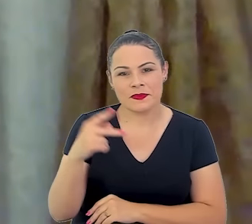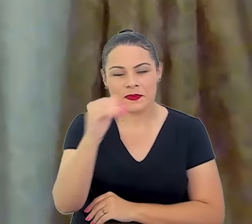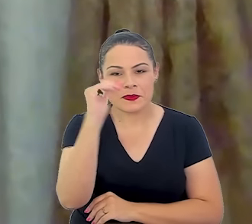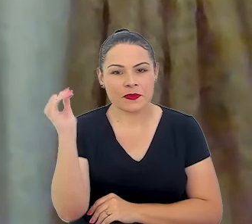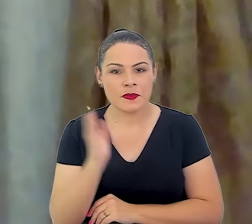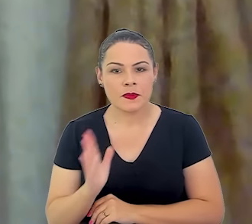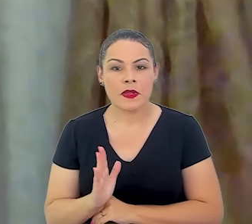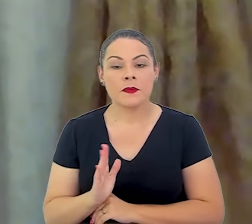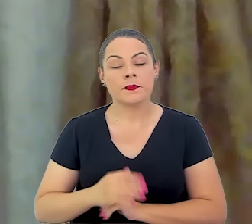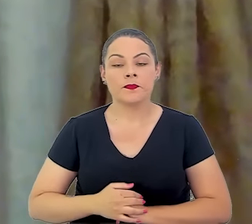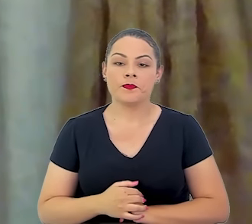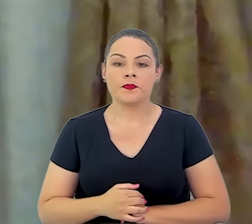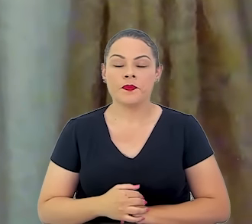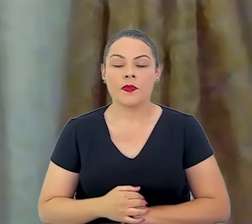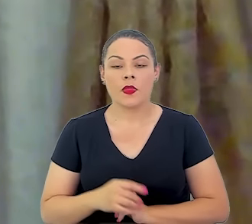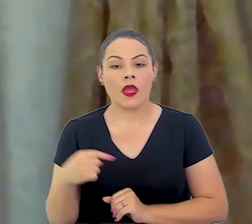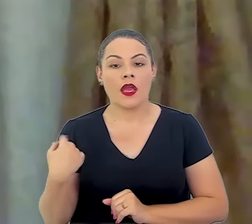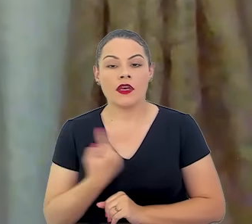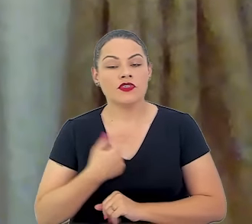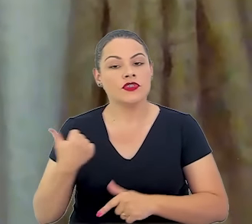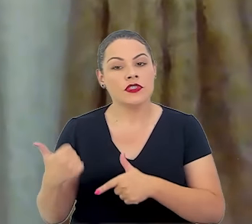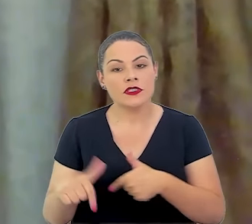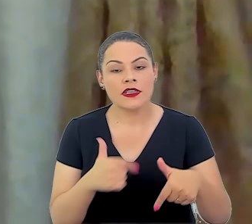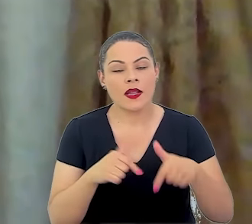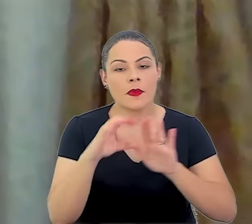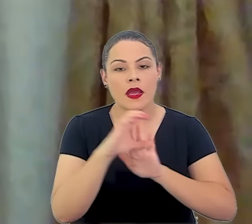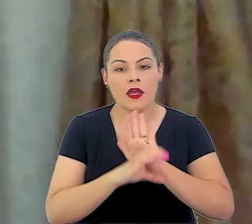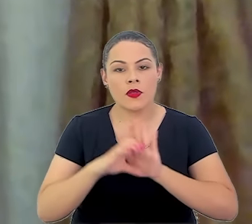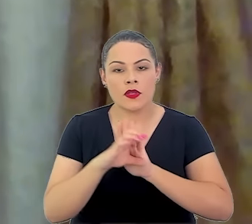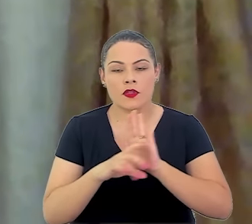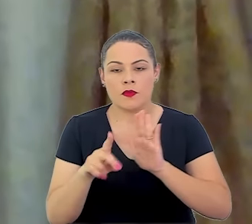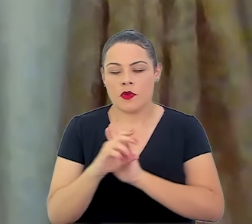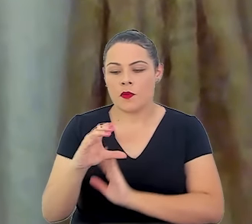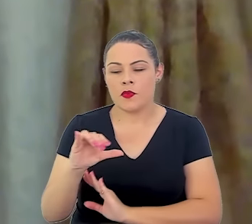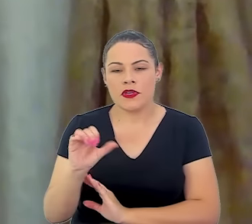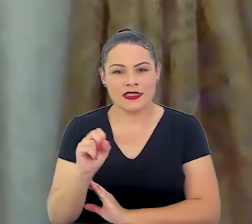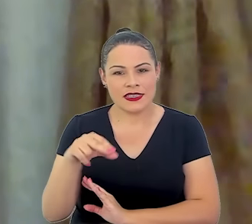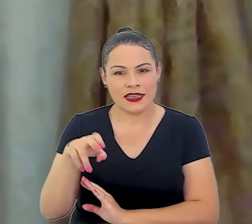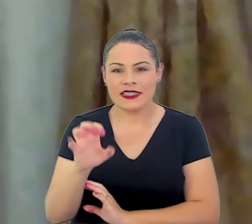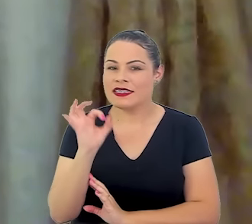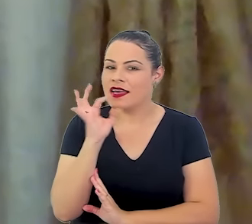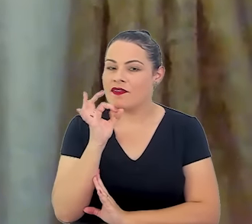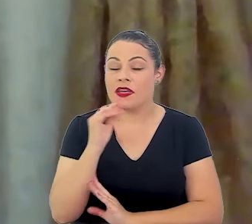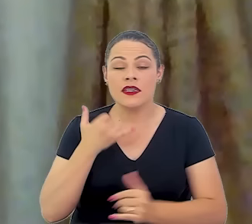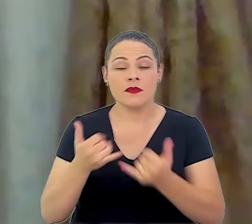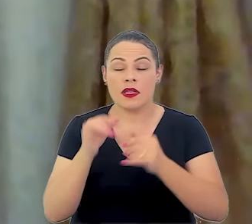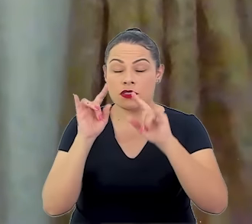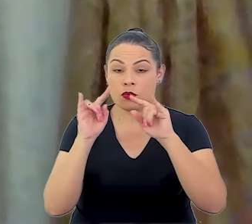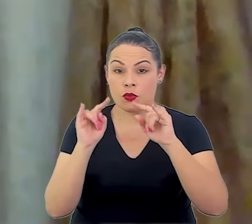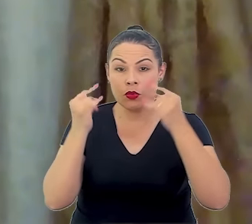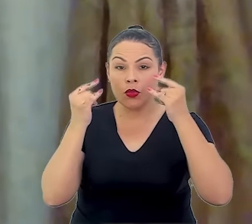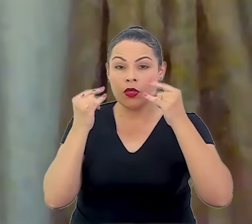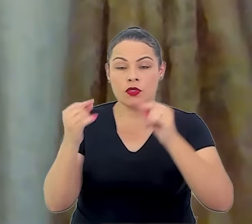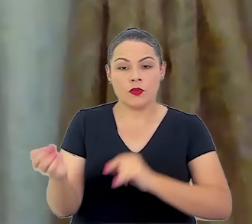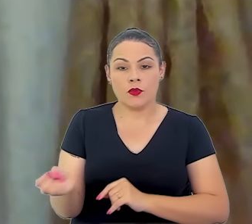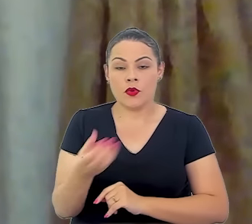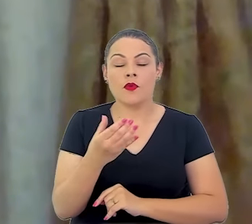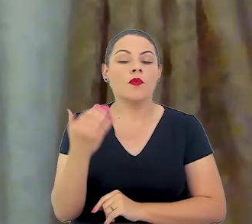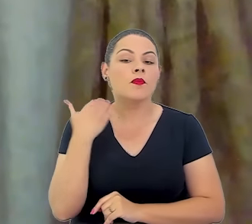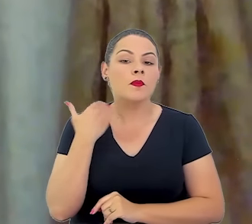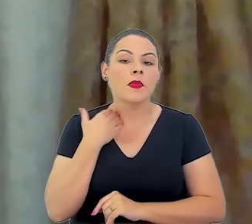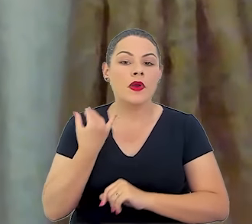nós trabalhamos o o o conceito de de cisne Verde como um alerta para os